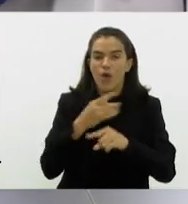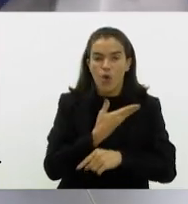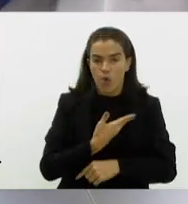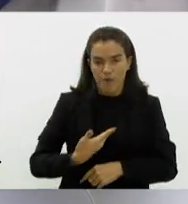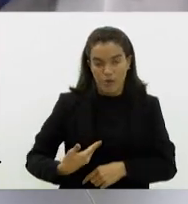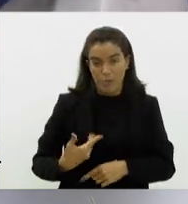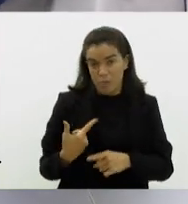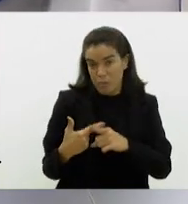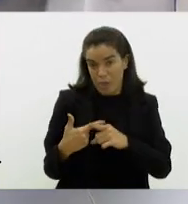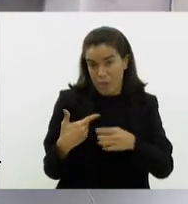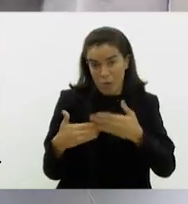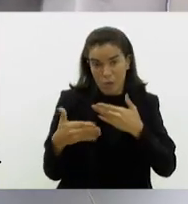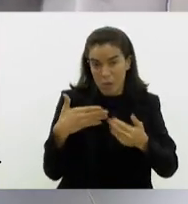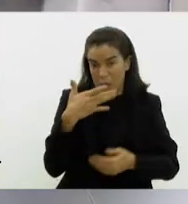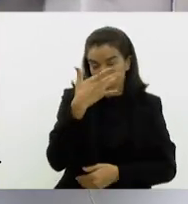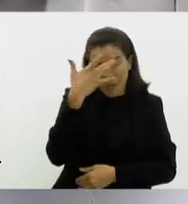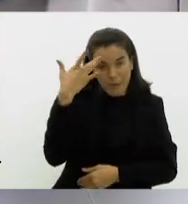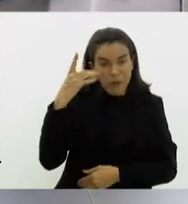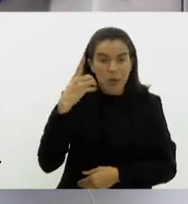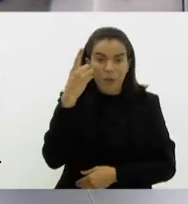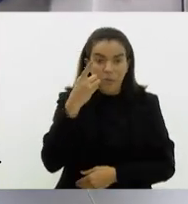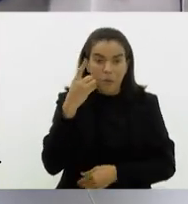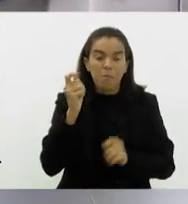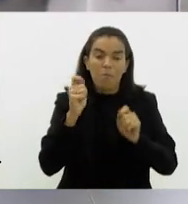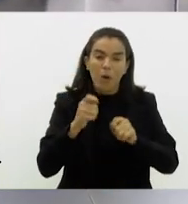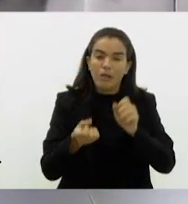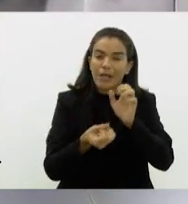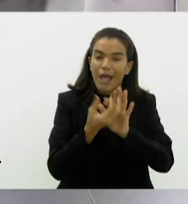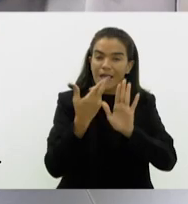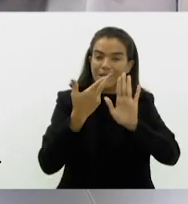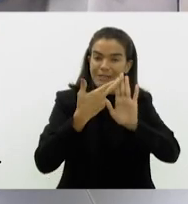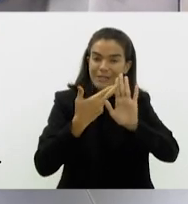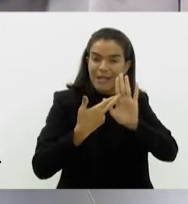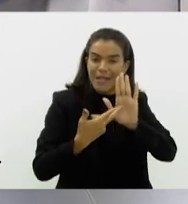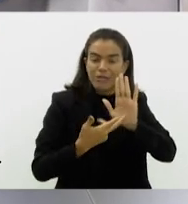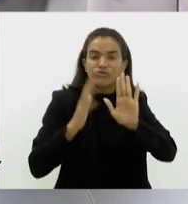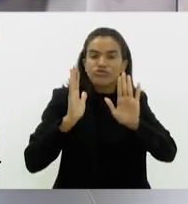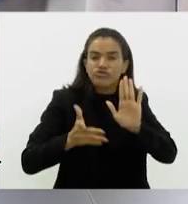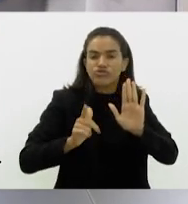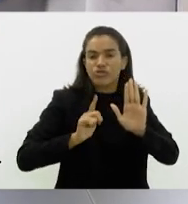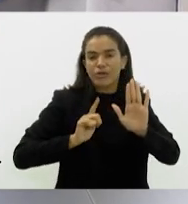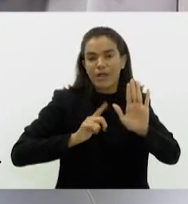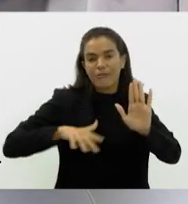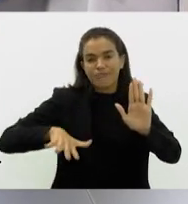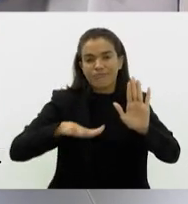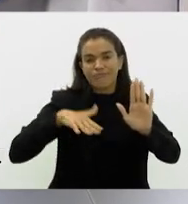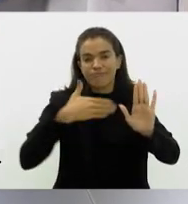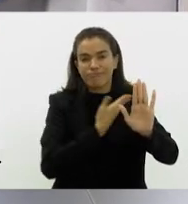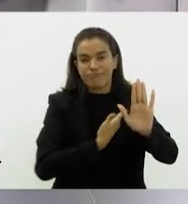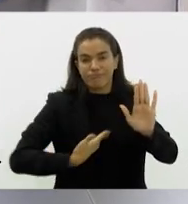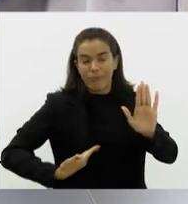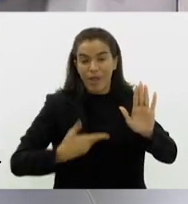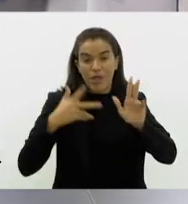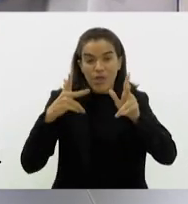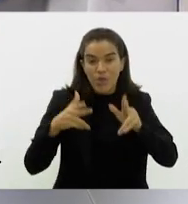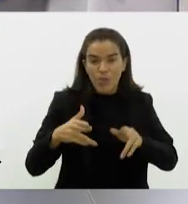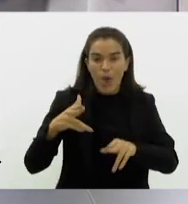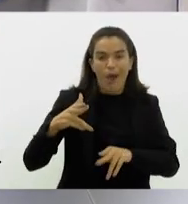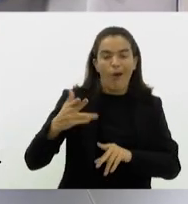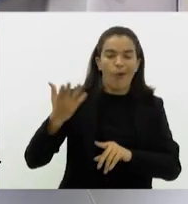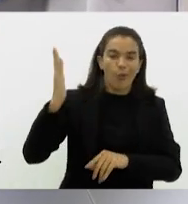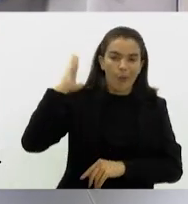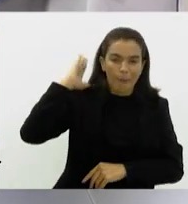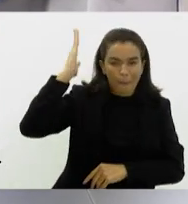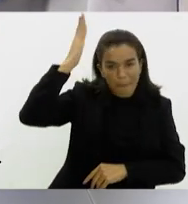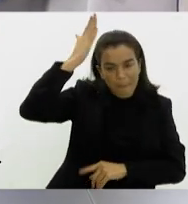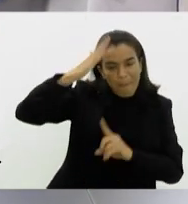deputado pode estabelecer critérios dentro de um programa ou uma operação que já exista no âmbito do governo do Estado. É o que aconteceu no Paraná, é o que aconteceu